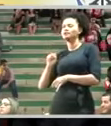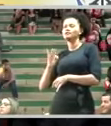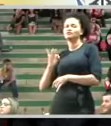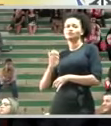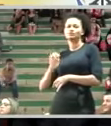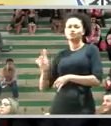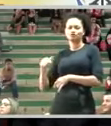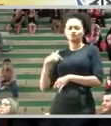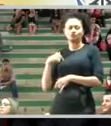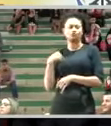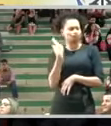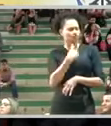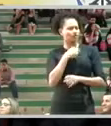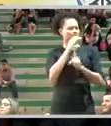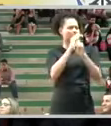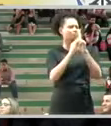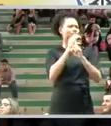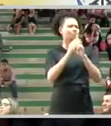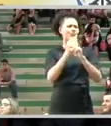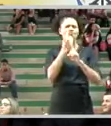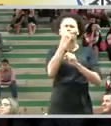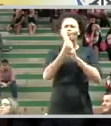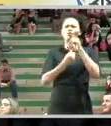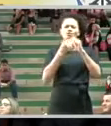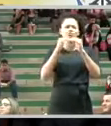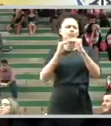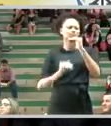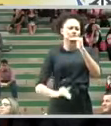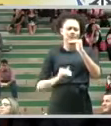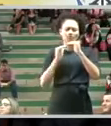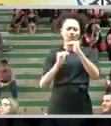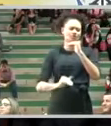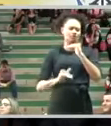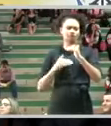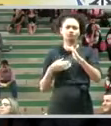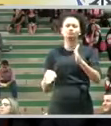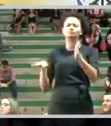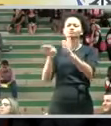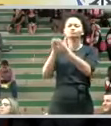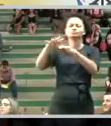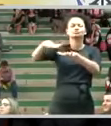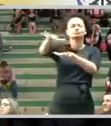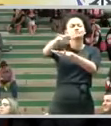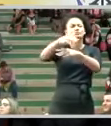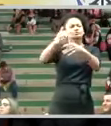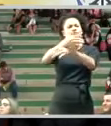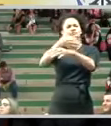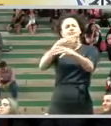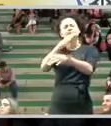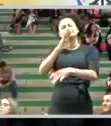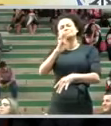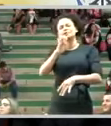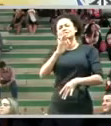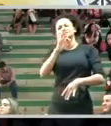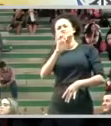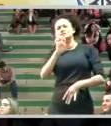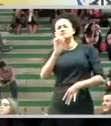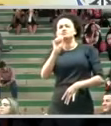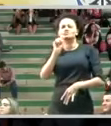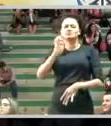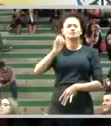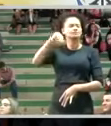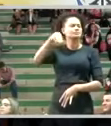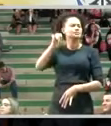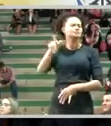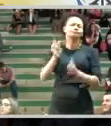menos de um ano. E chegou em Betsemane. Aleluia.